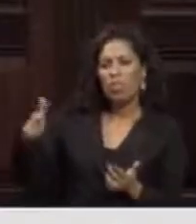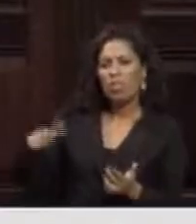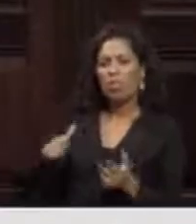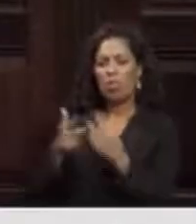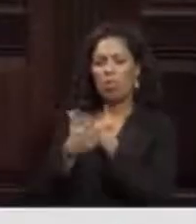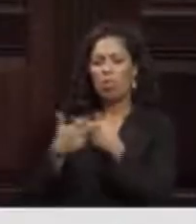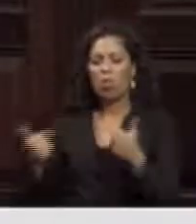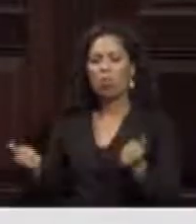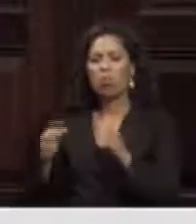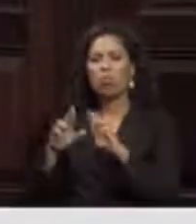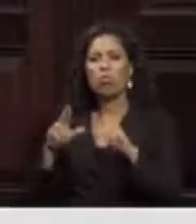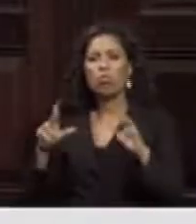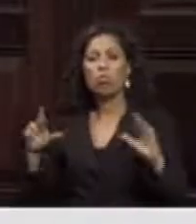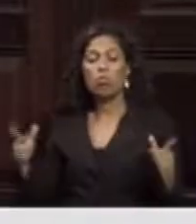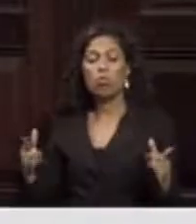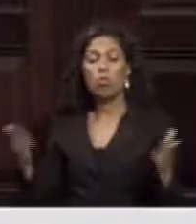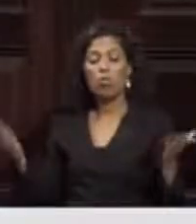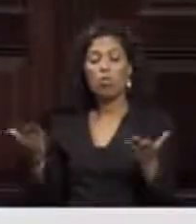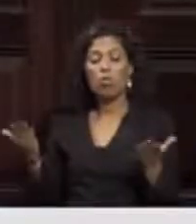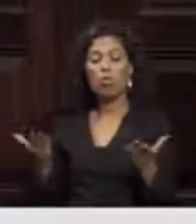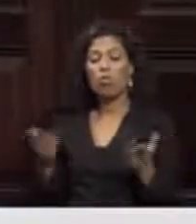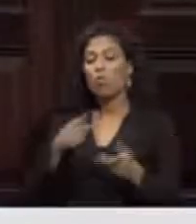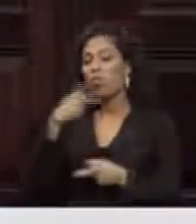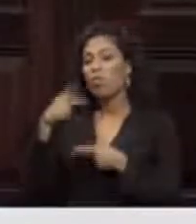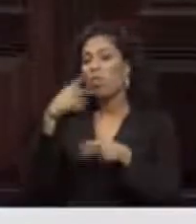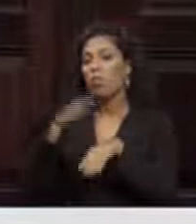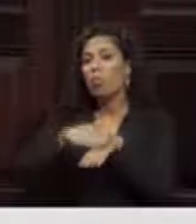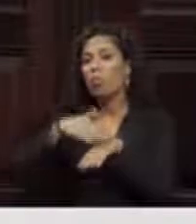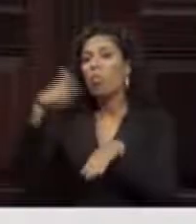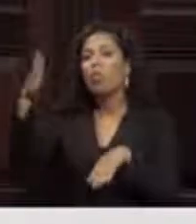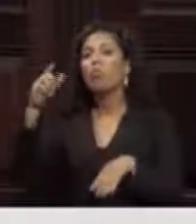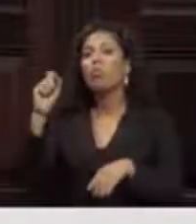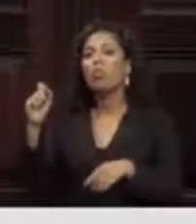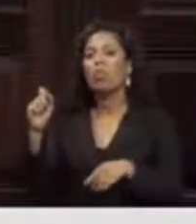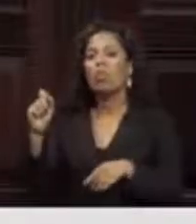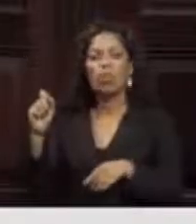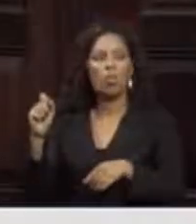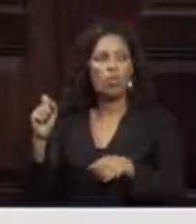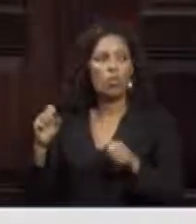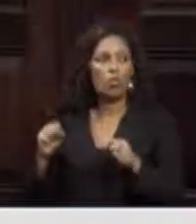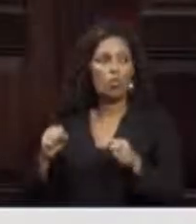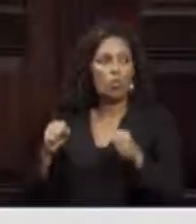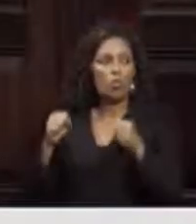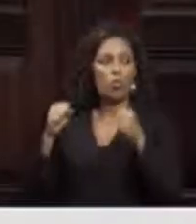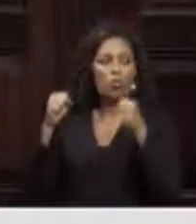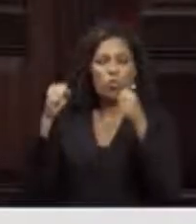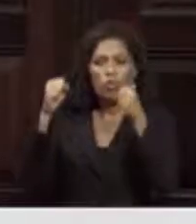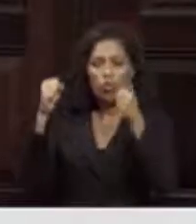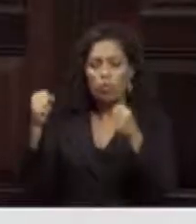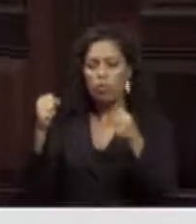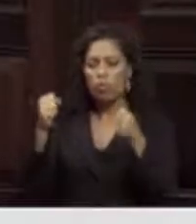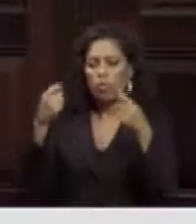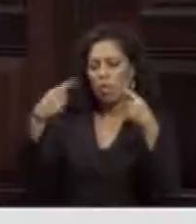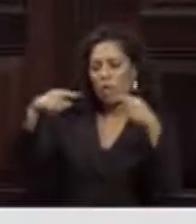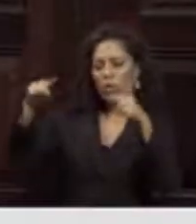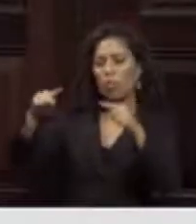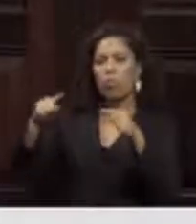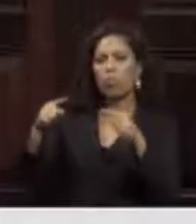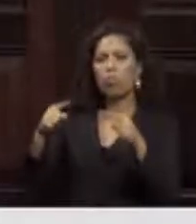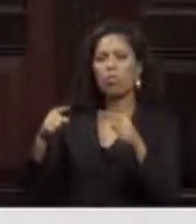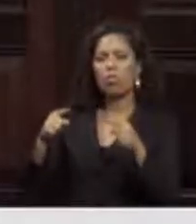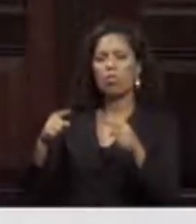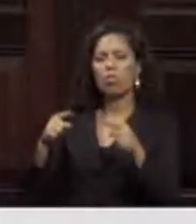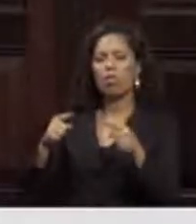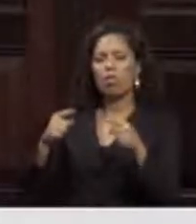do Estado do Rio de Janeiro nesse momento do que a luta pela tranquilidade, do que a luta contra a violência. E se a gente quer